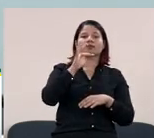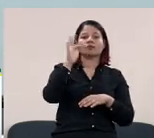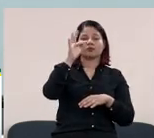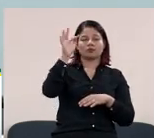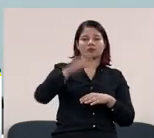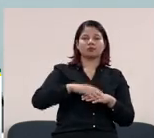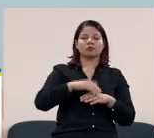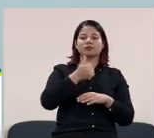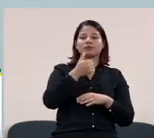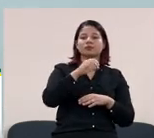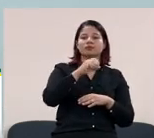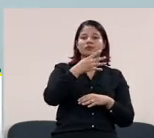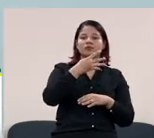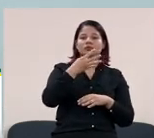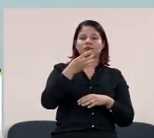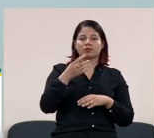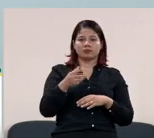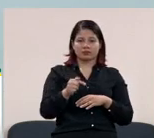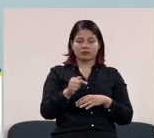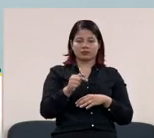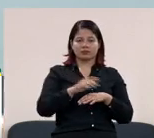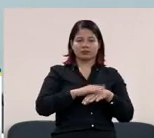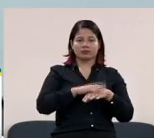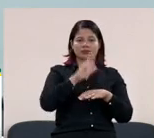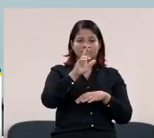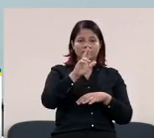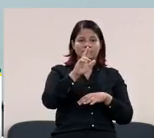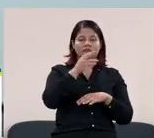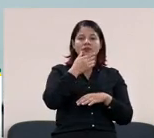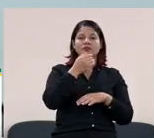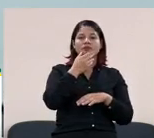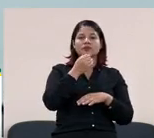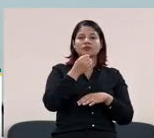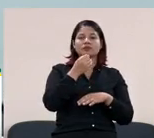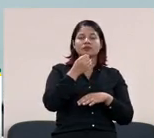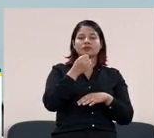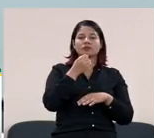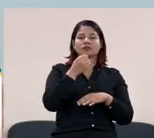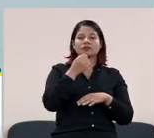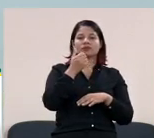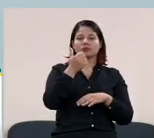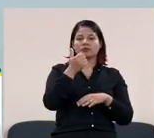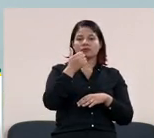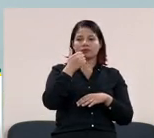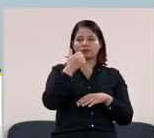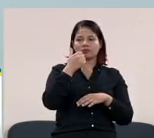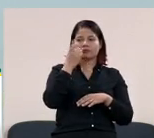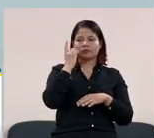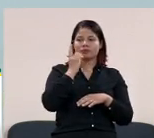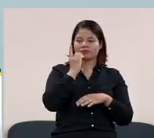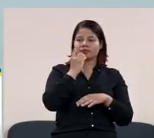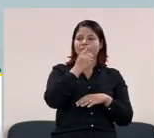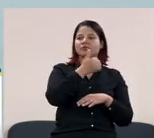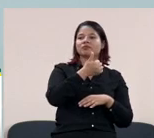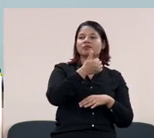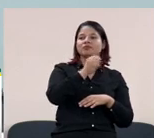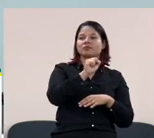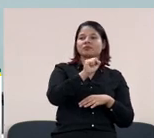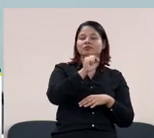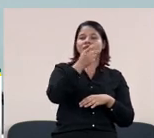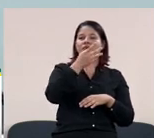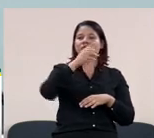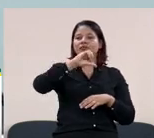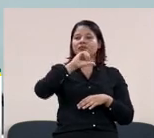Diogo Senho. Indicação 1848, de autoria do deputado Diogo Senho. Indicação 1849, de autoria do deputado Diogo